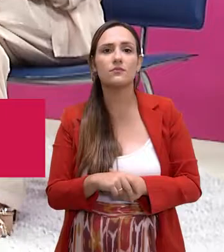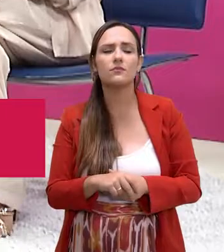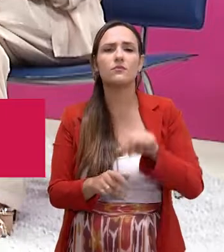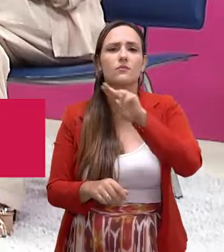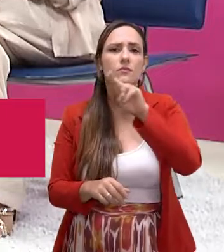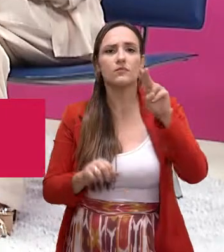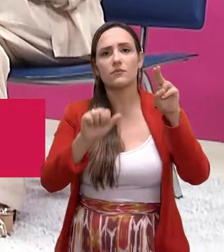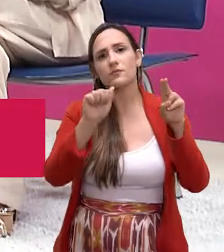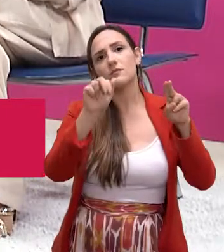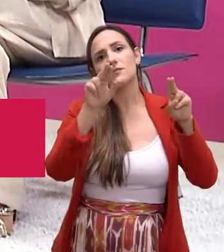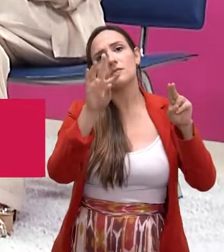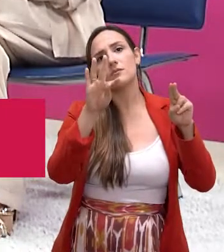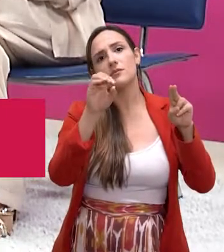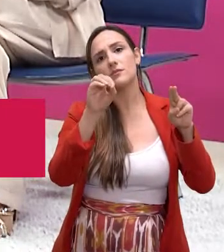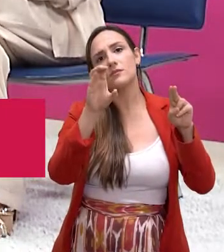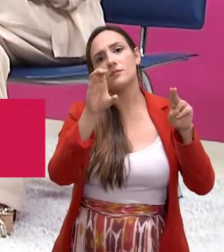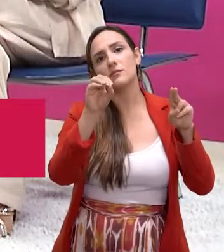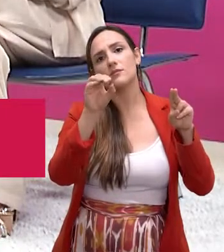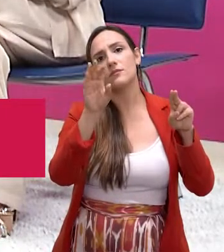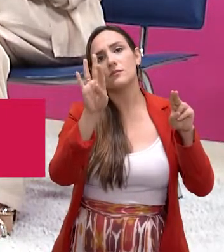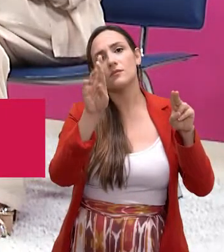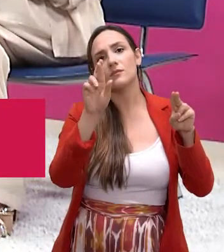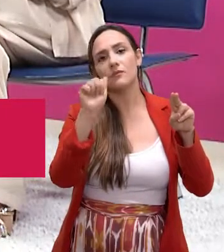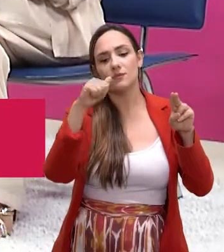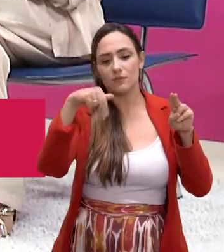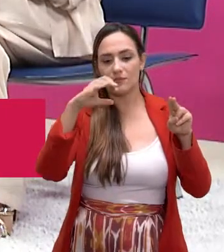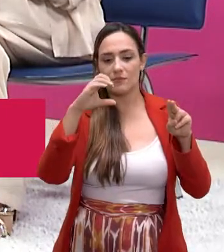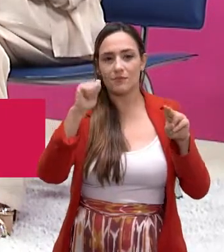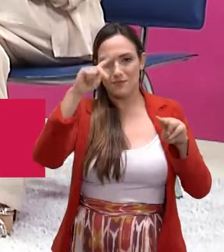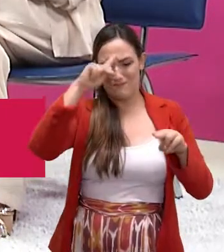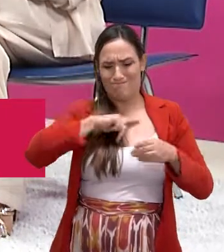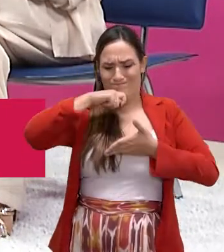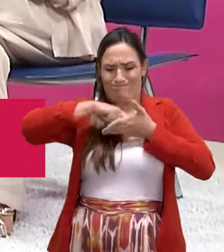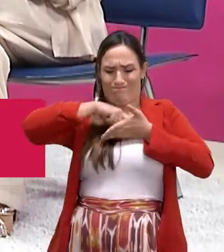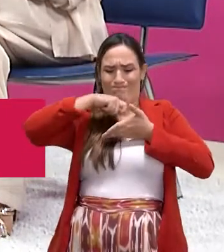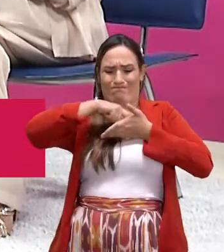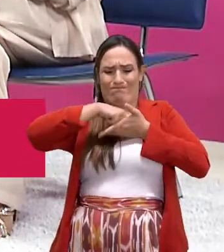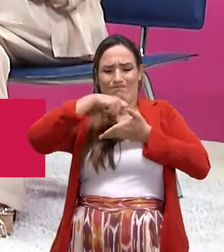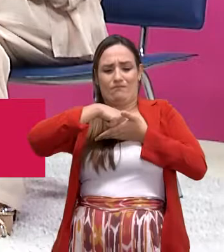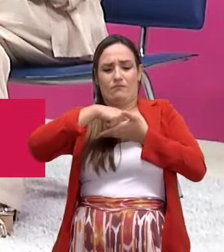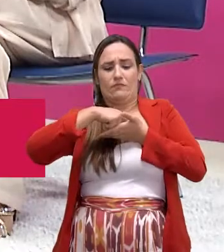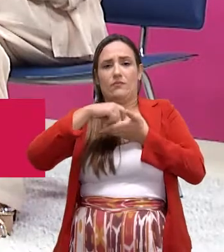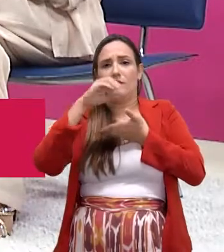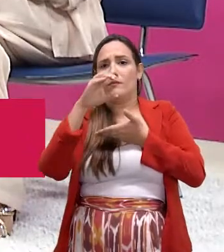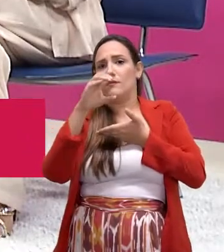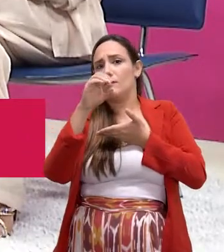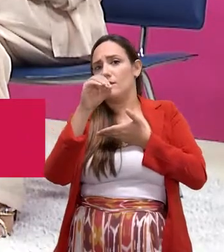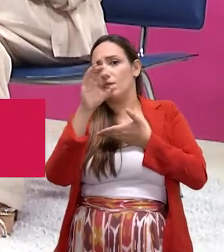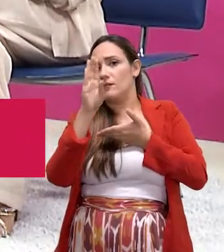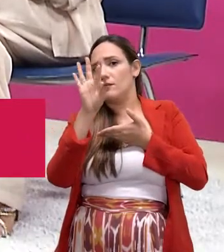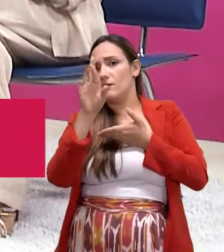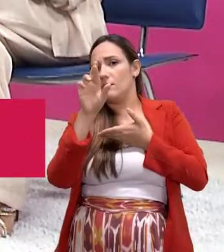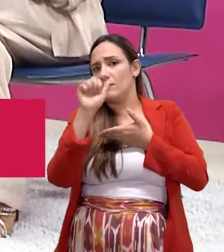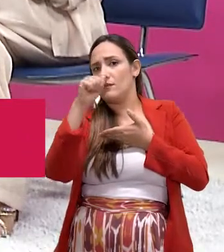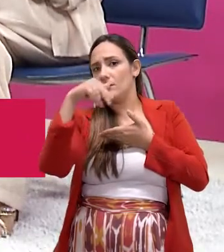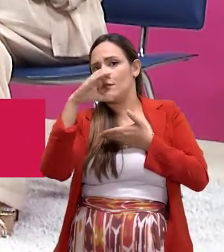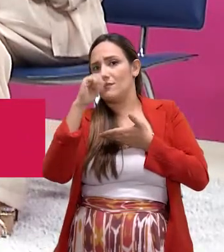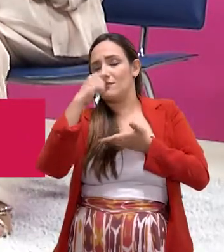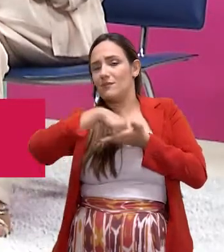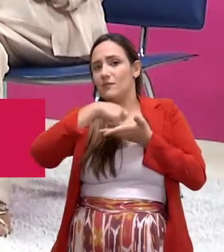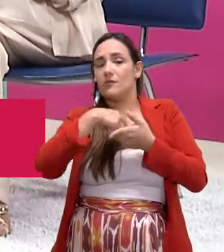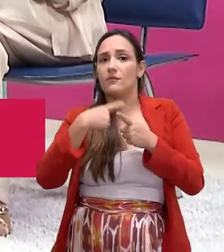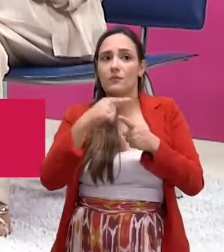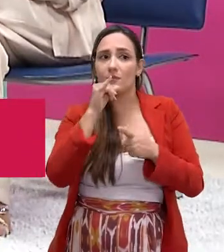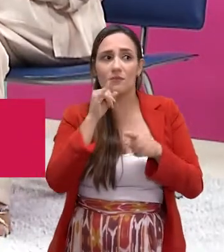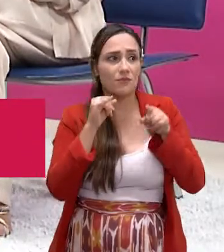autocobrança. Como mulher, vocês se cobram mais? Isso é uma realidade? Mulher gestora pública é num cargo realmente que